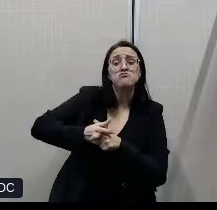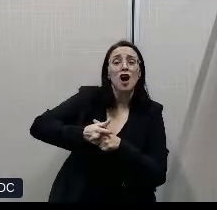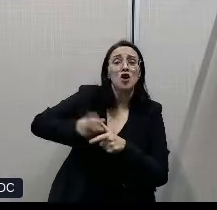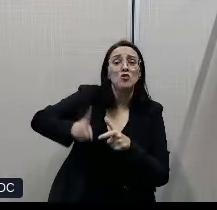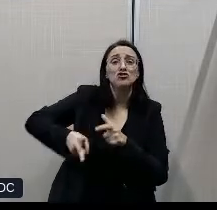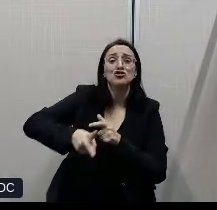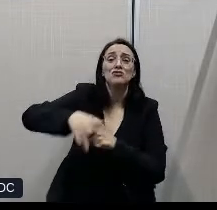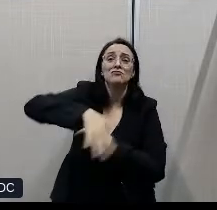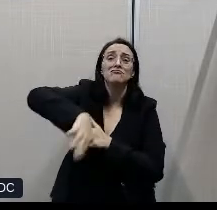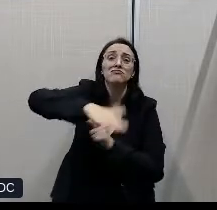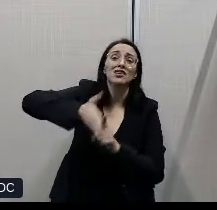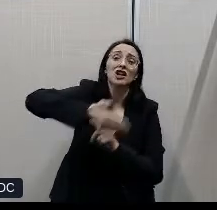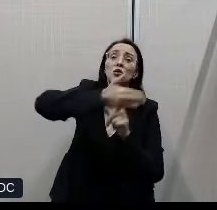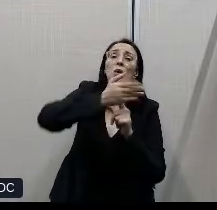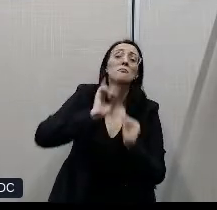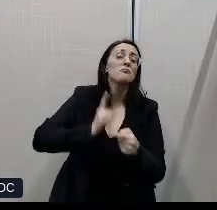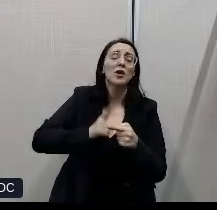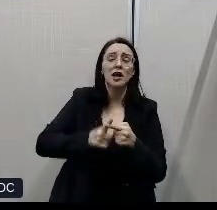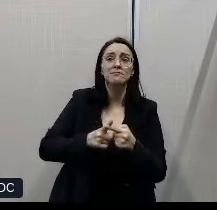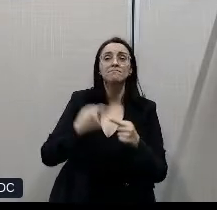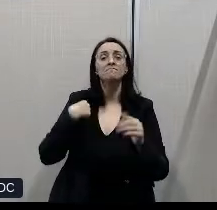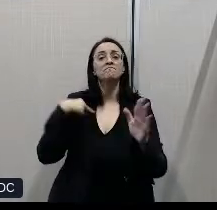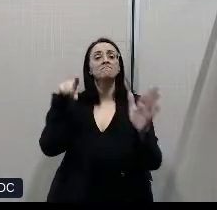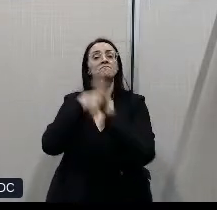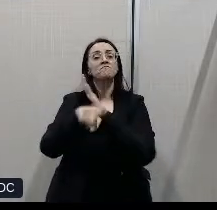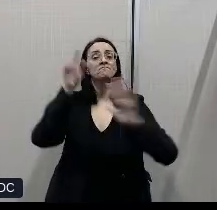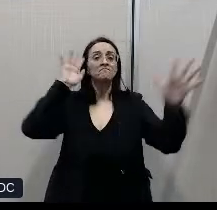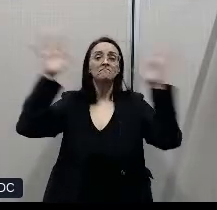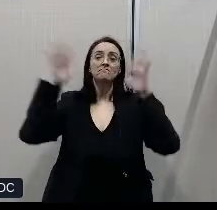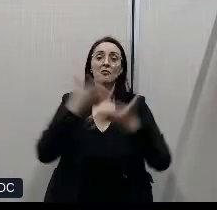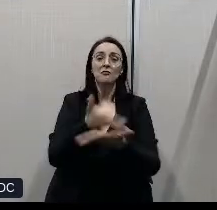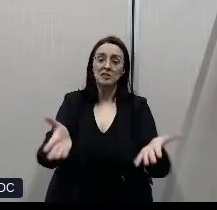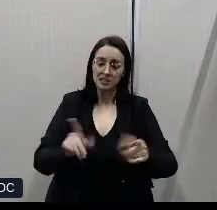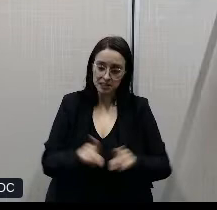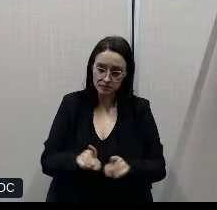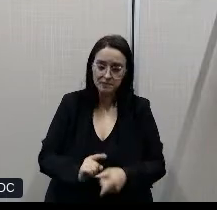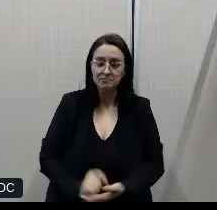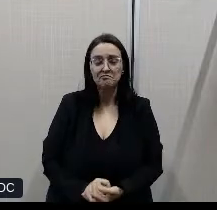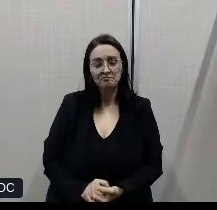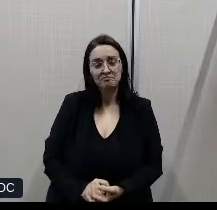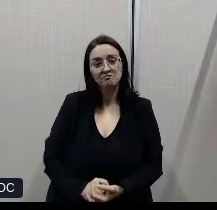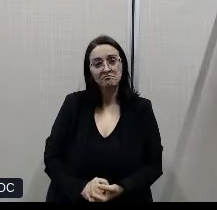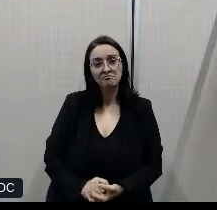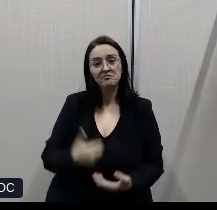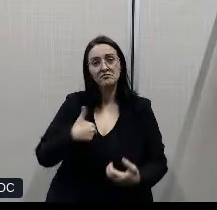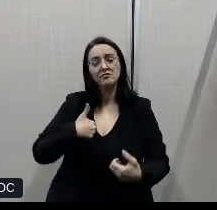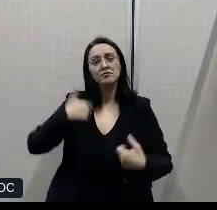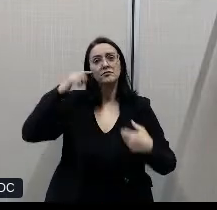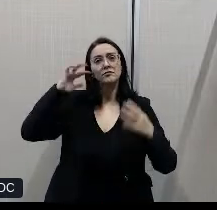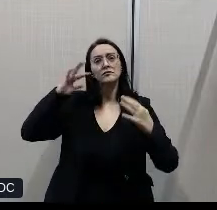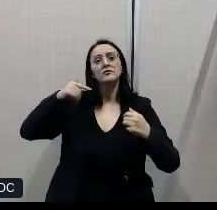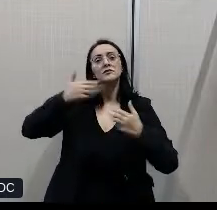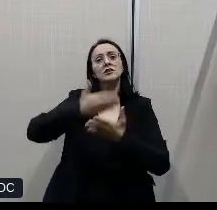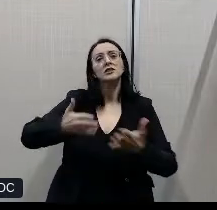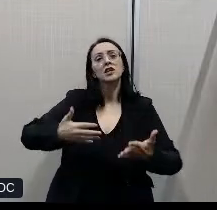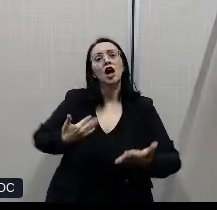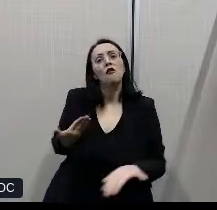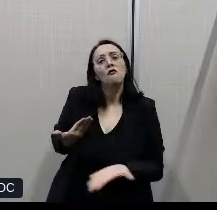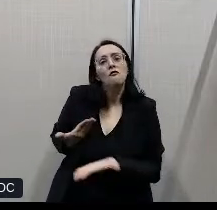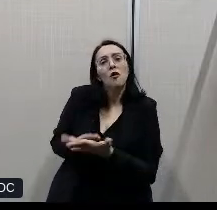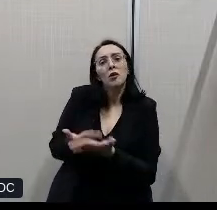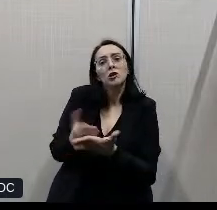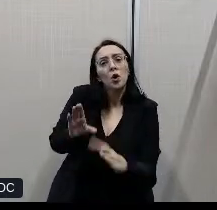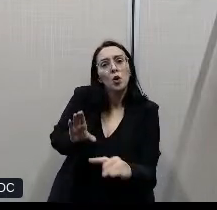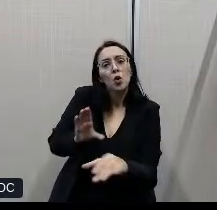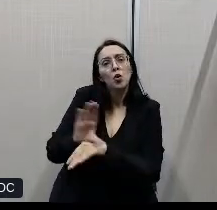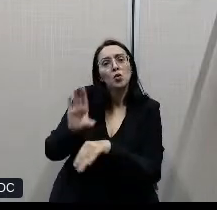dentro da tecnologia? É um questionamento que eu me faço e eu deixo esse questionamento para vocês também. Quando a gente olha para as formações, que